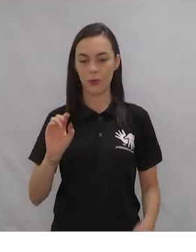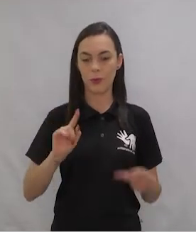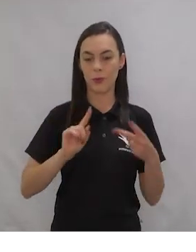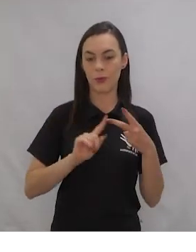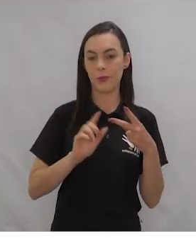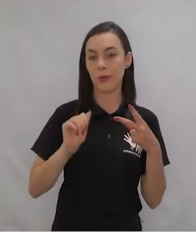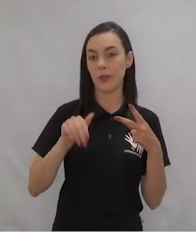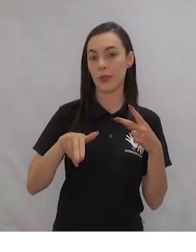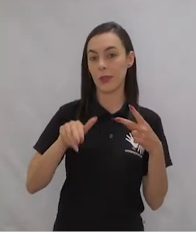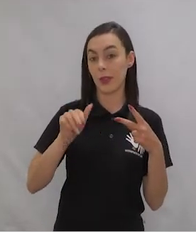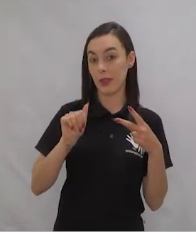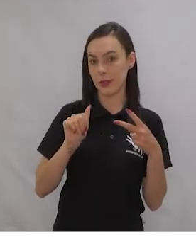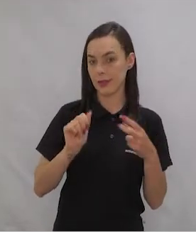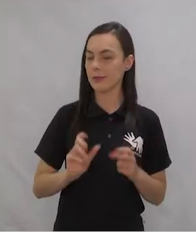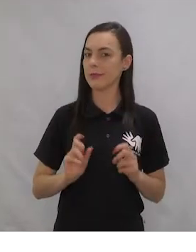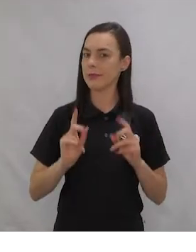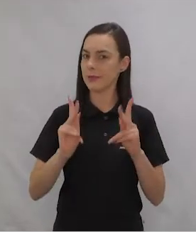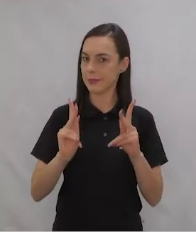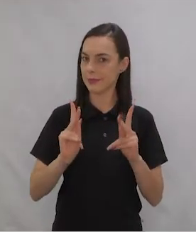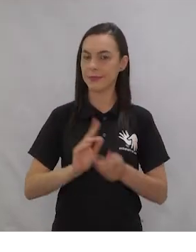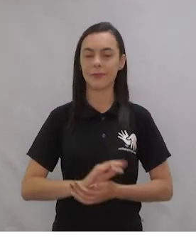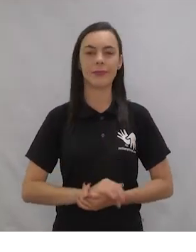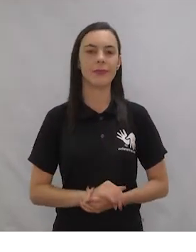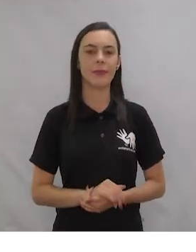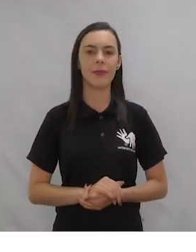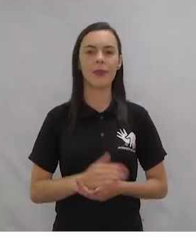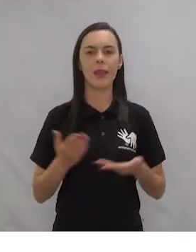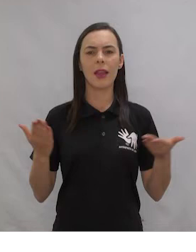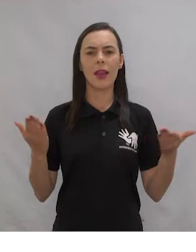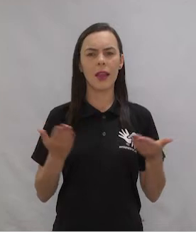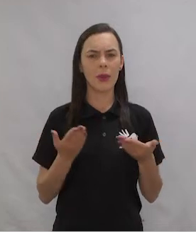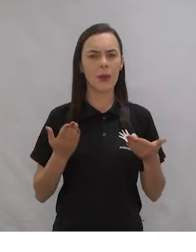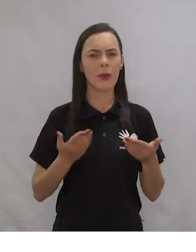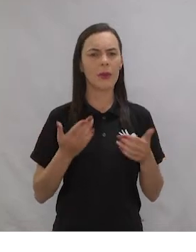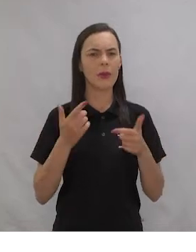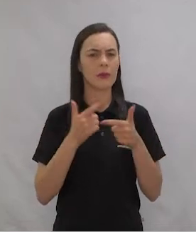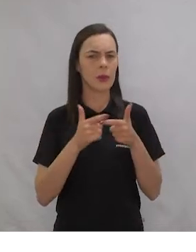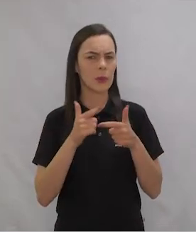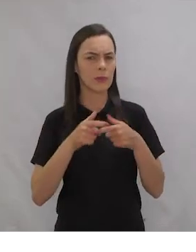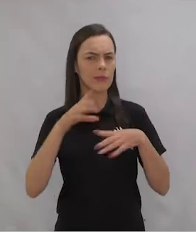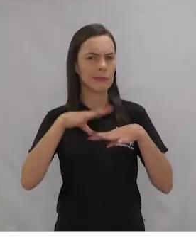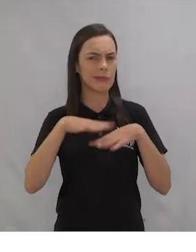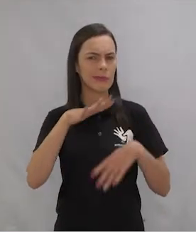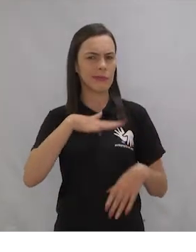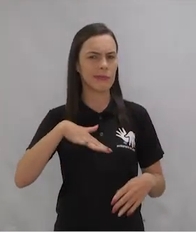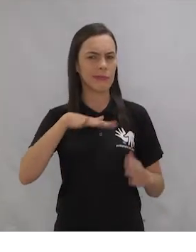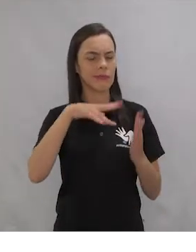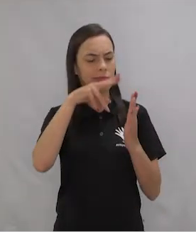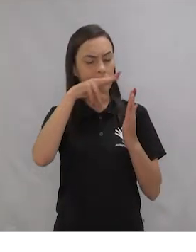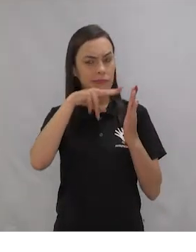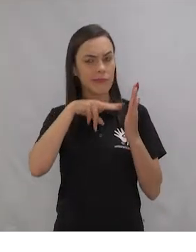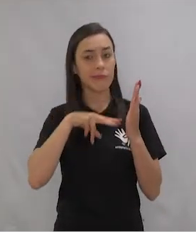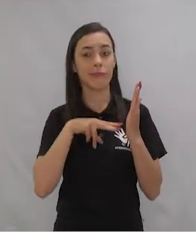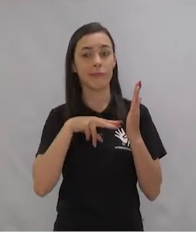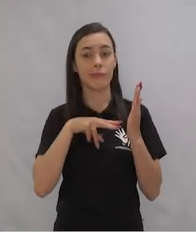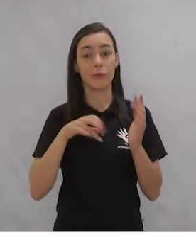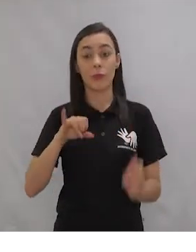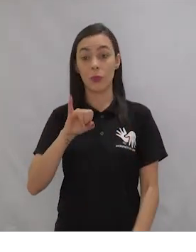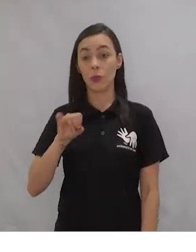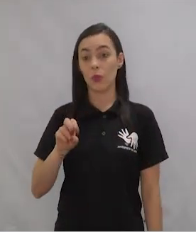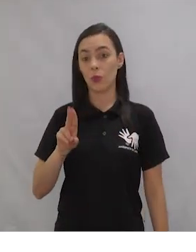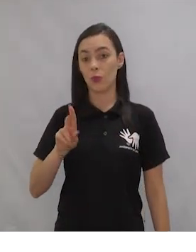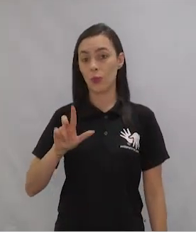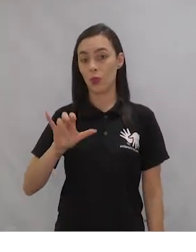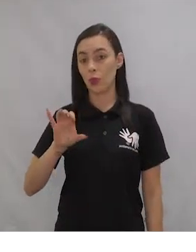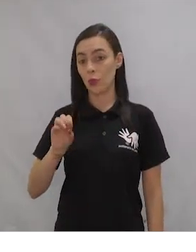nós temos a Ana, certo? Agora vamos fazer a leitura dessa situação problema.